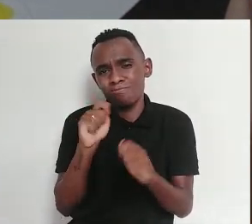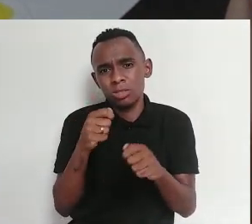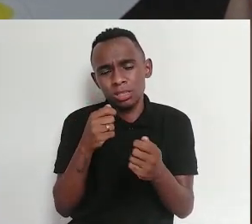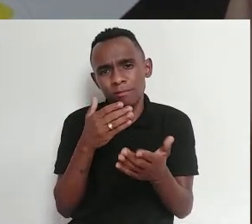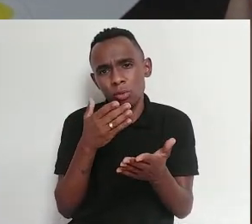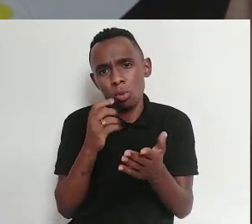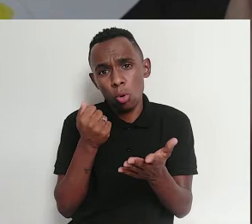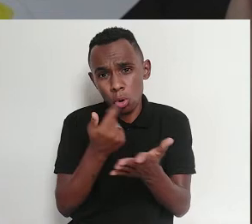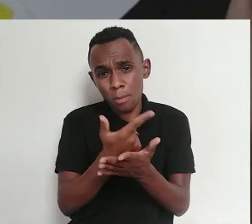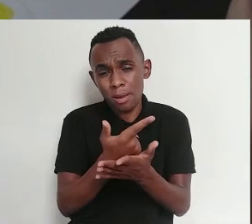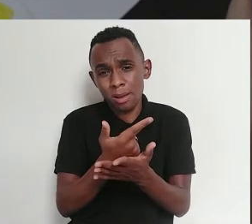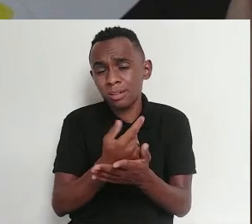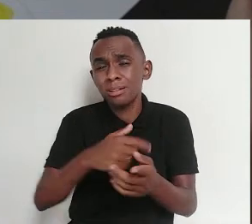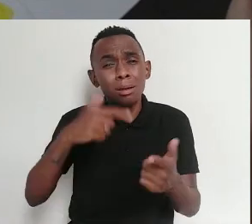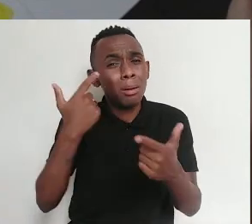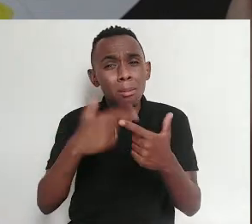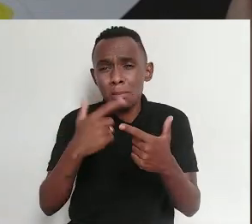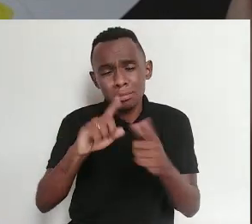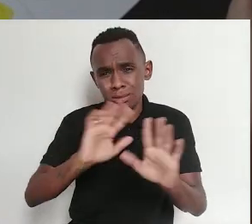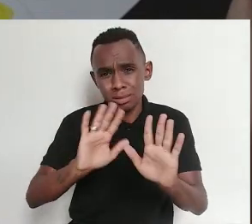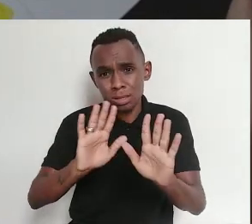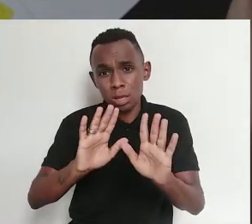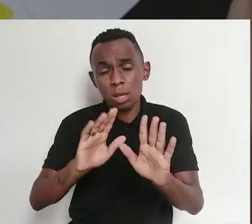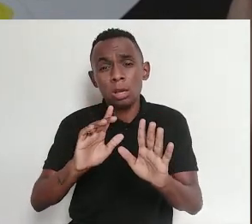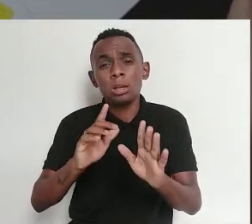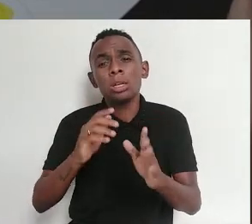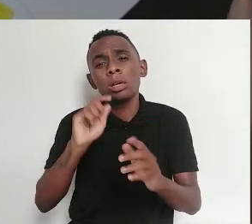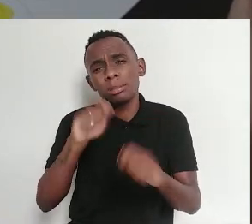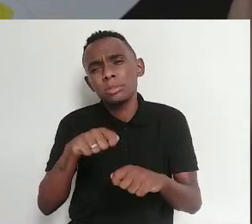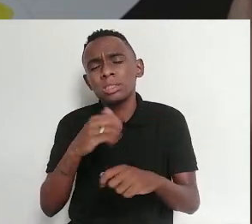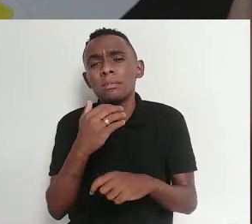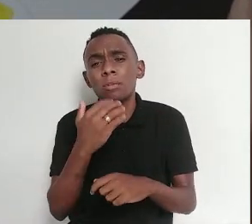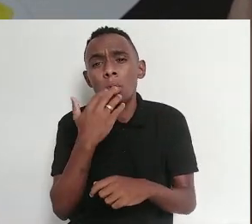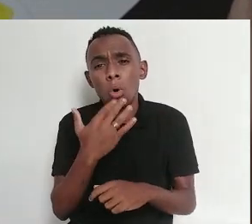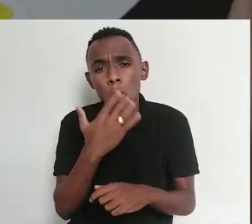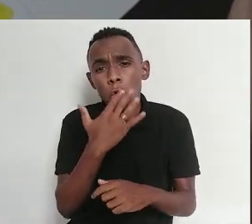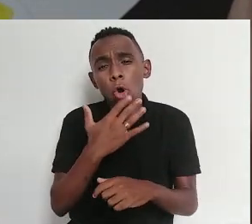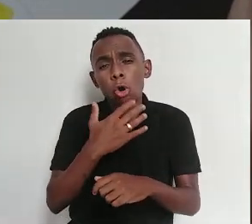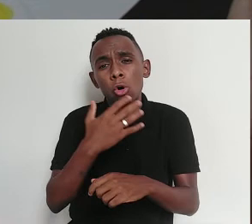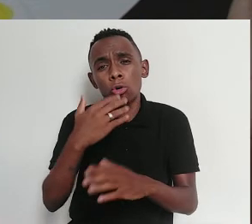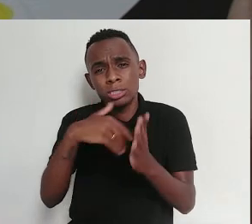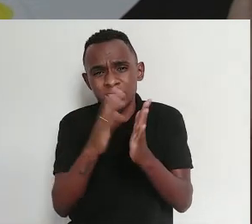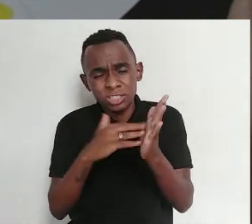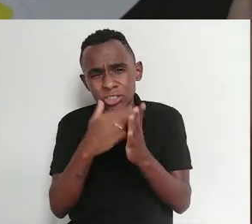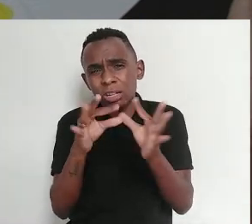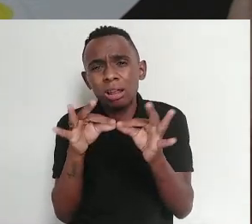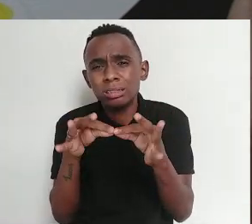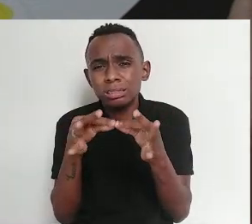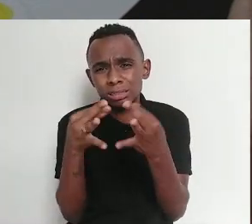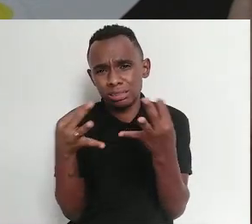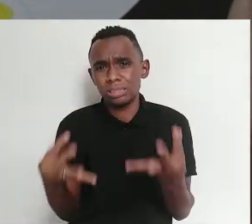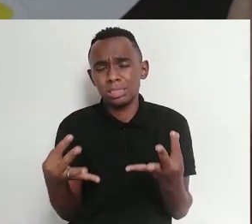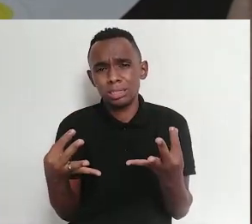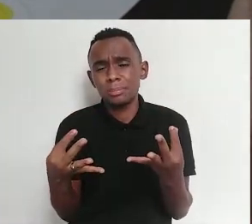não tem problema. Se tiver tinta guache, vocês podem usar tinta guache bem aguada, ou não tenho nada disso, nem